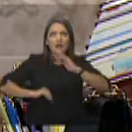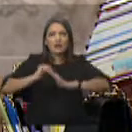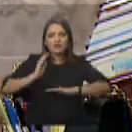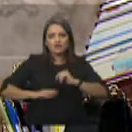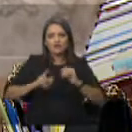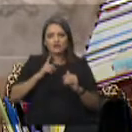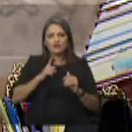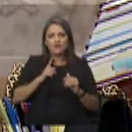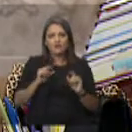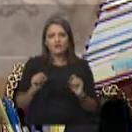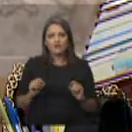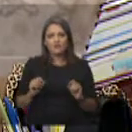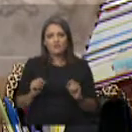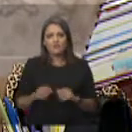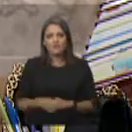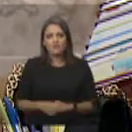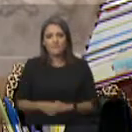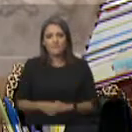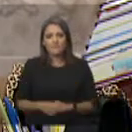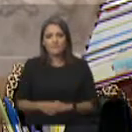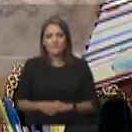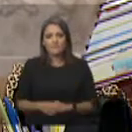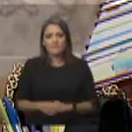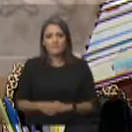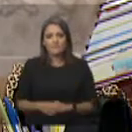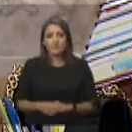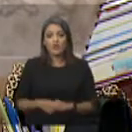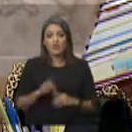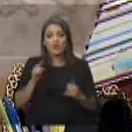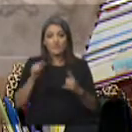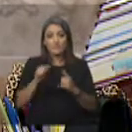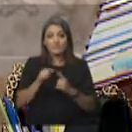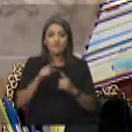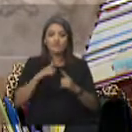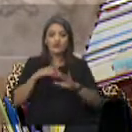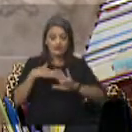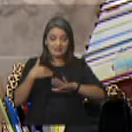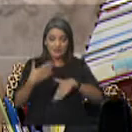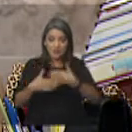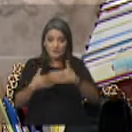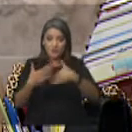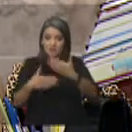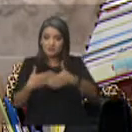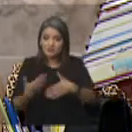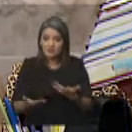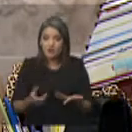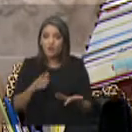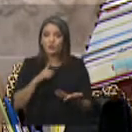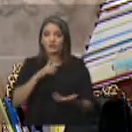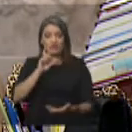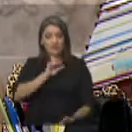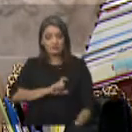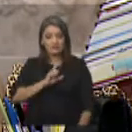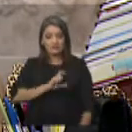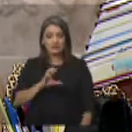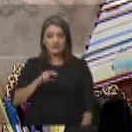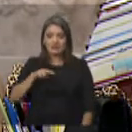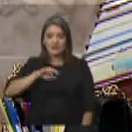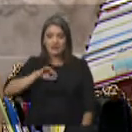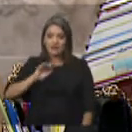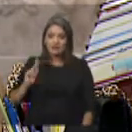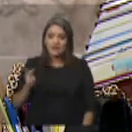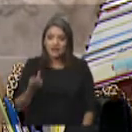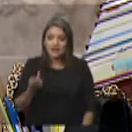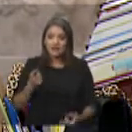O sentido de tudo é a evolução. É a evolução. Nós temos carteira de motorista, carteira de